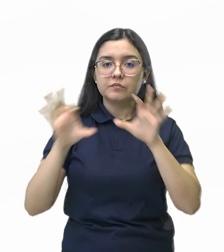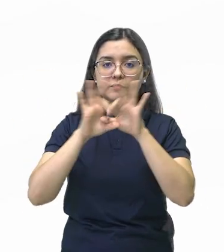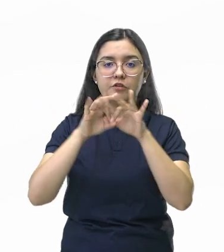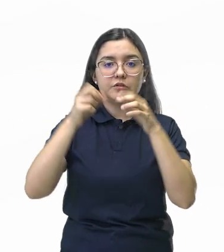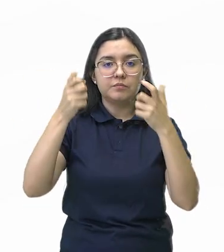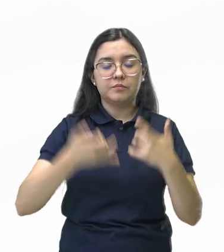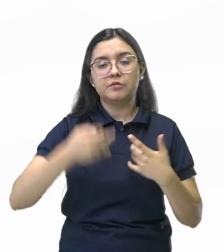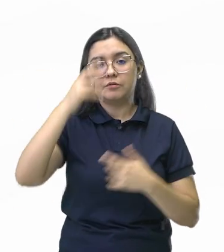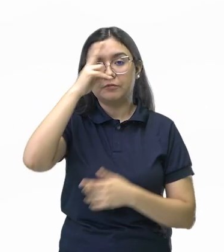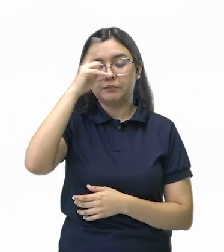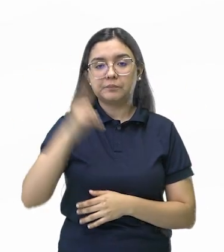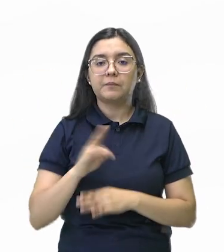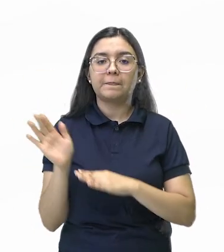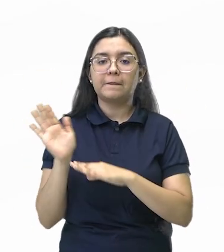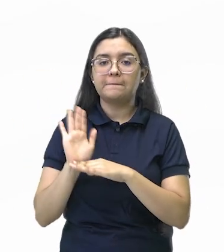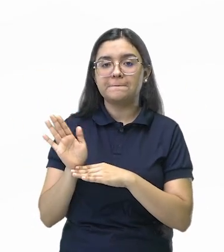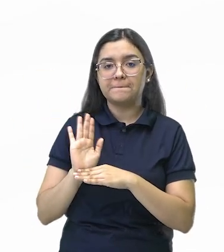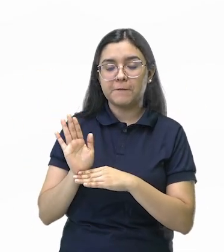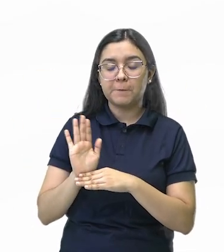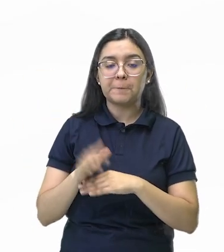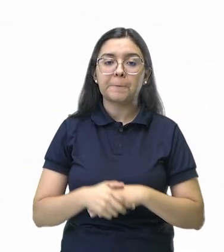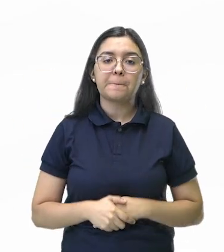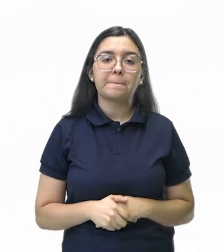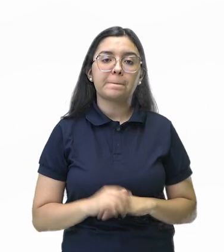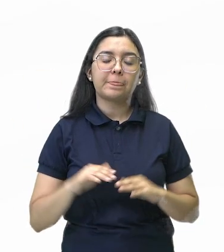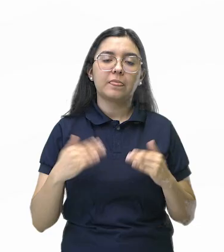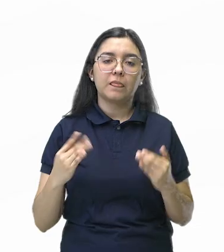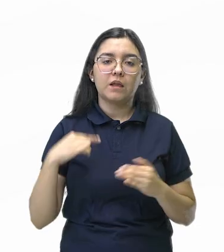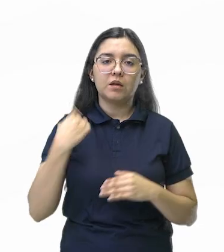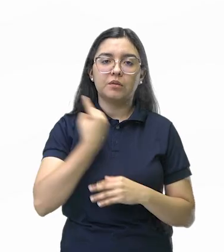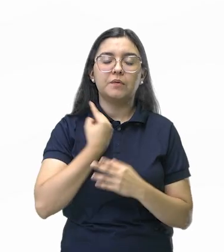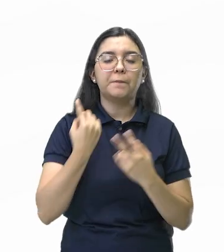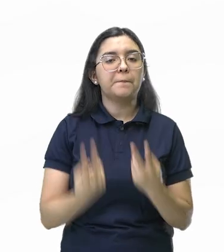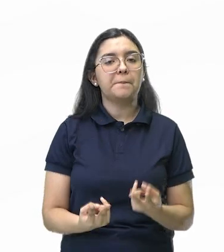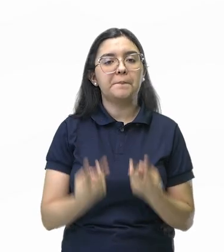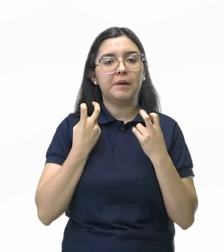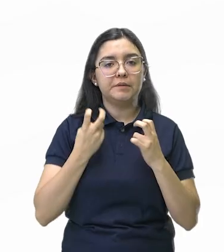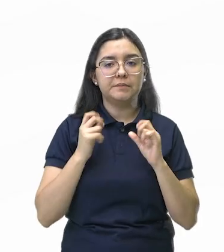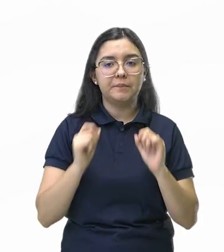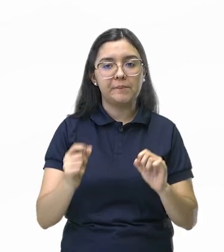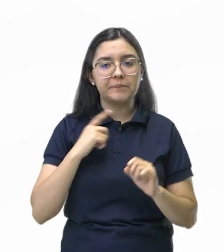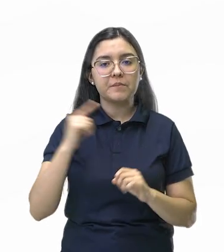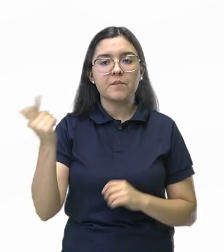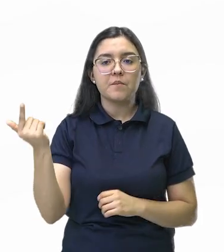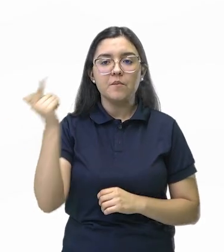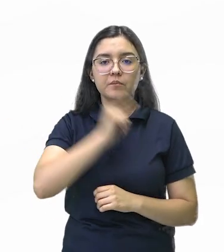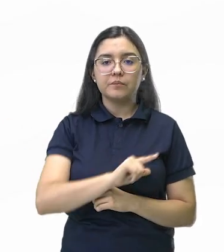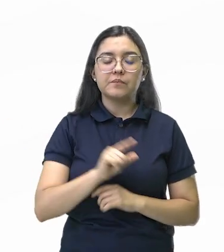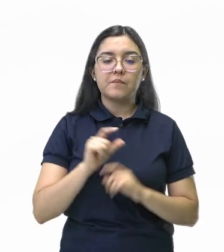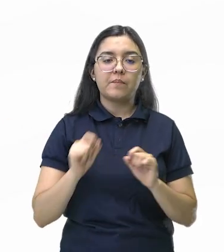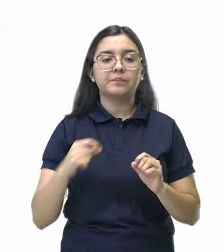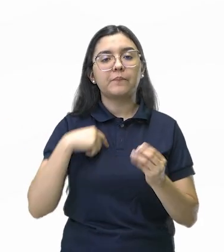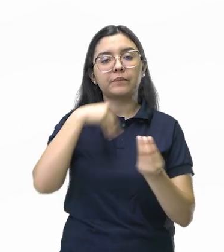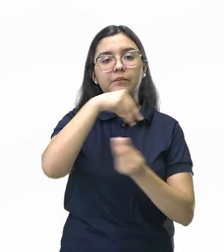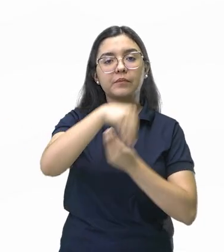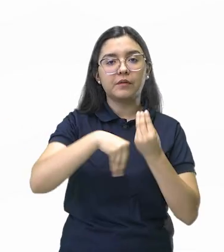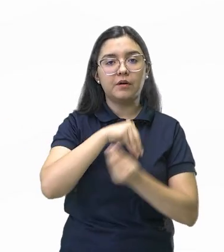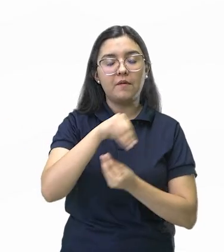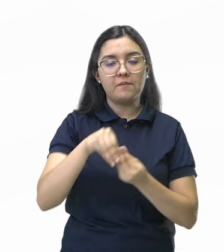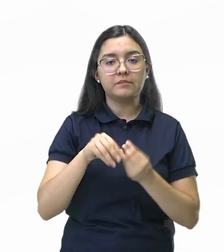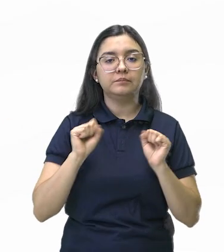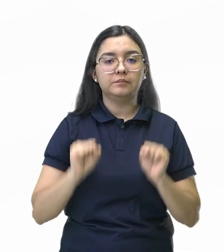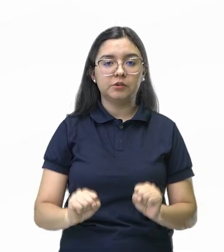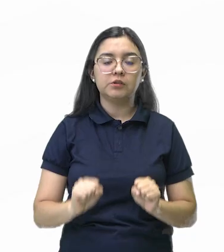história, filmes, né? Então, a gente consegue perceber que eu consigo misturar para